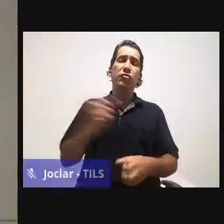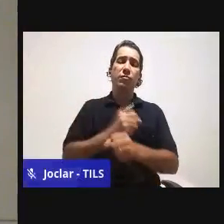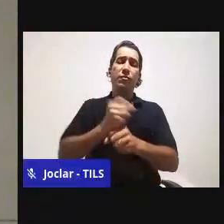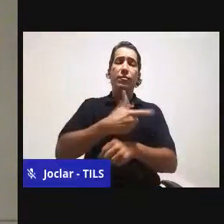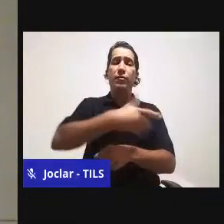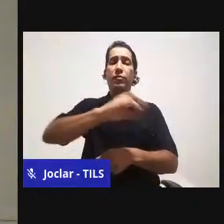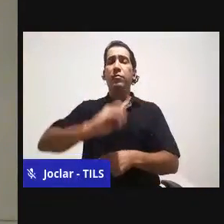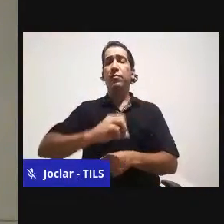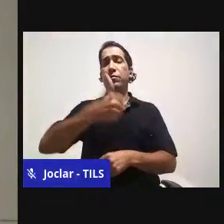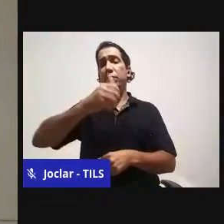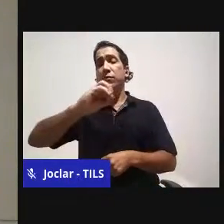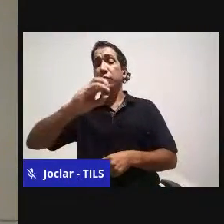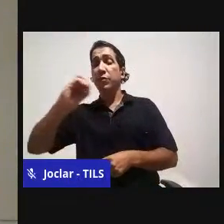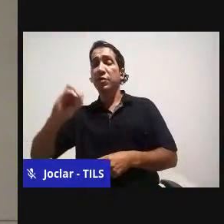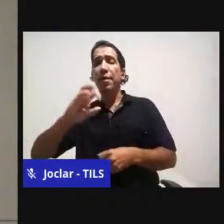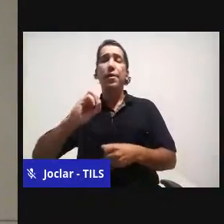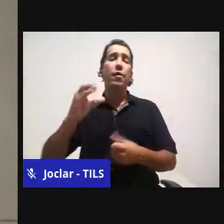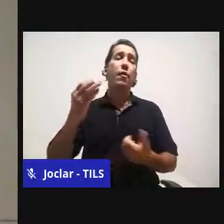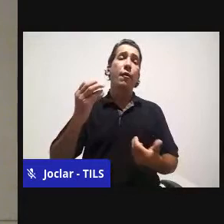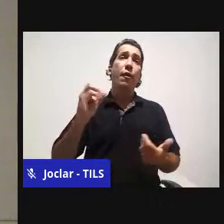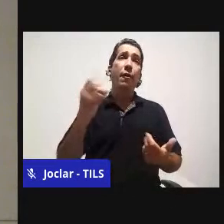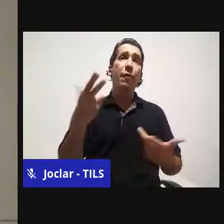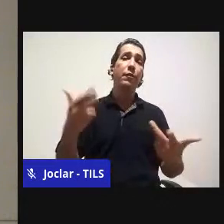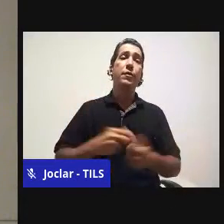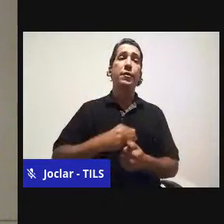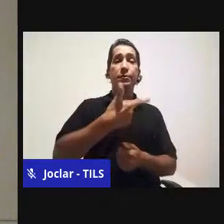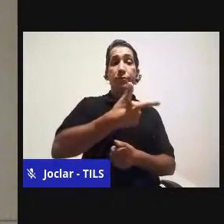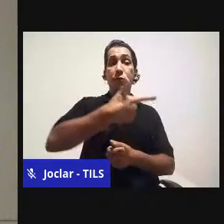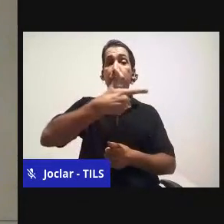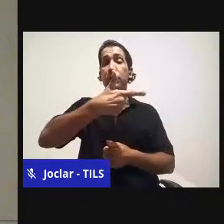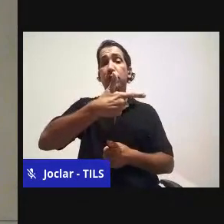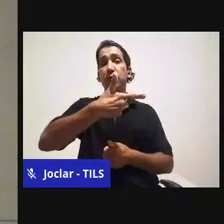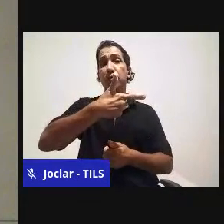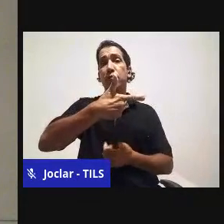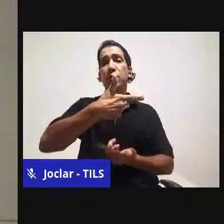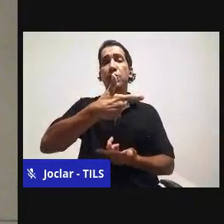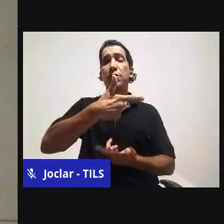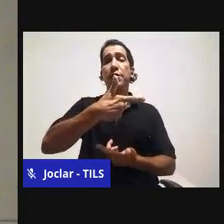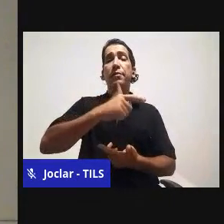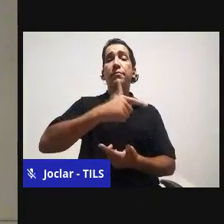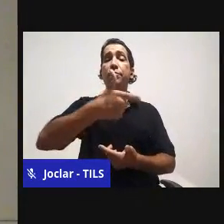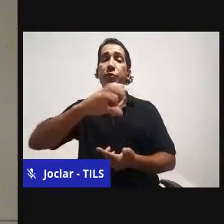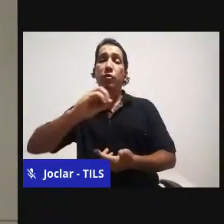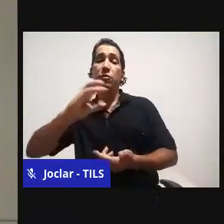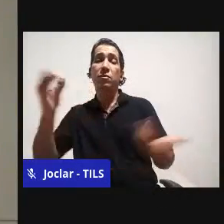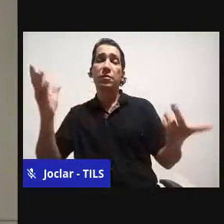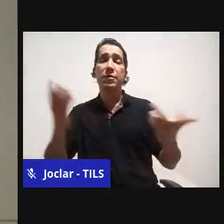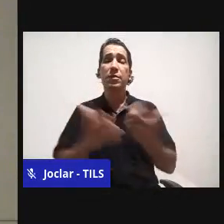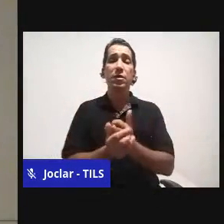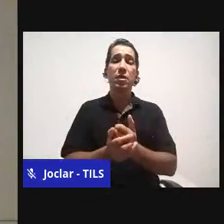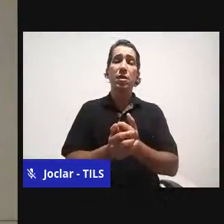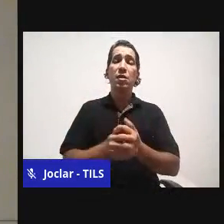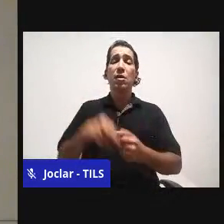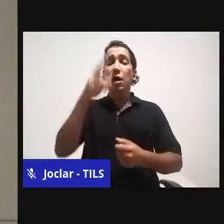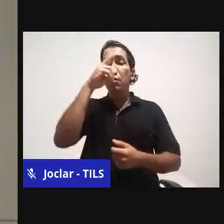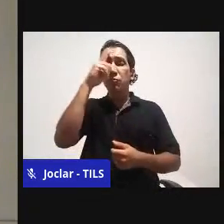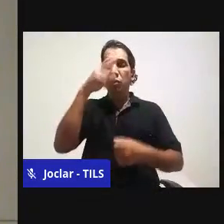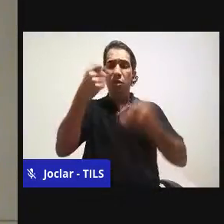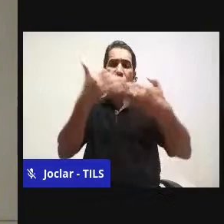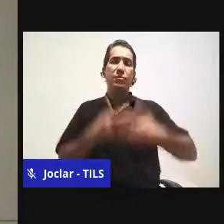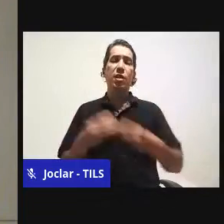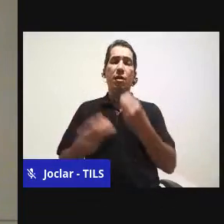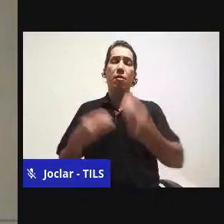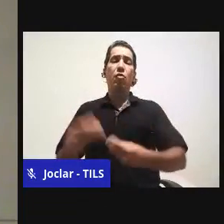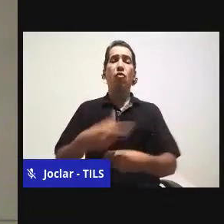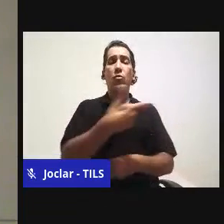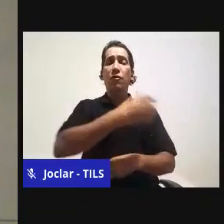nós, digamos, vai ter na história que em 2020 a humanidade saiu da era industrial